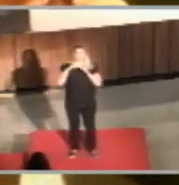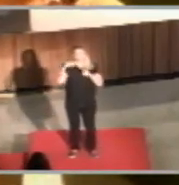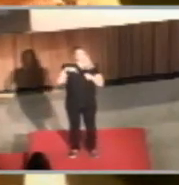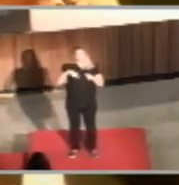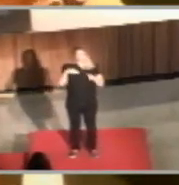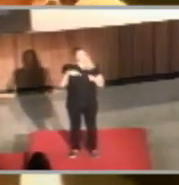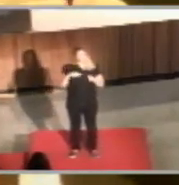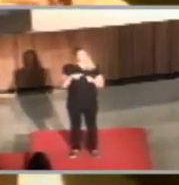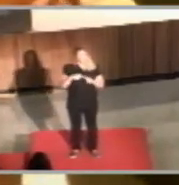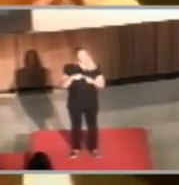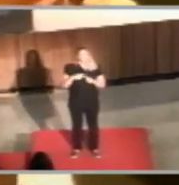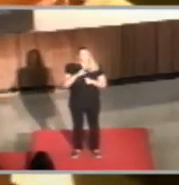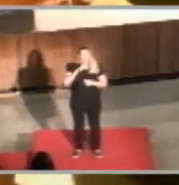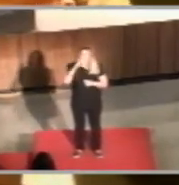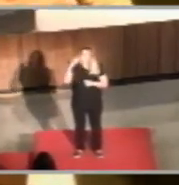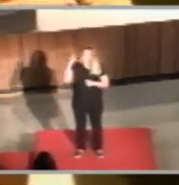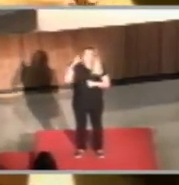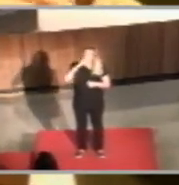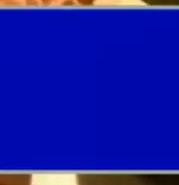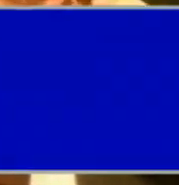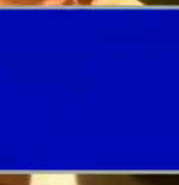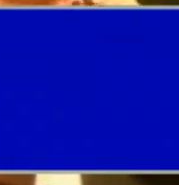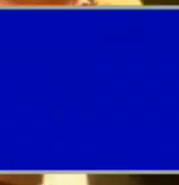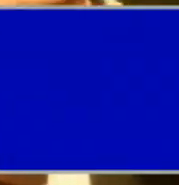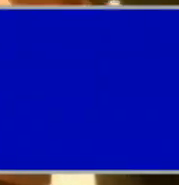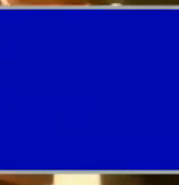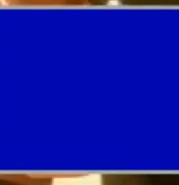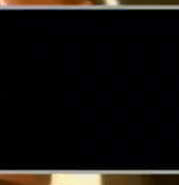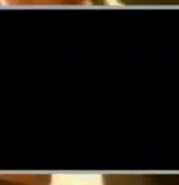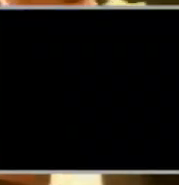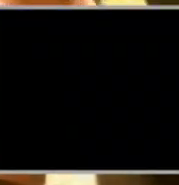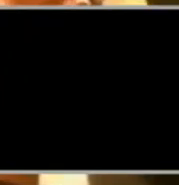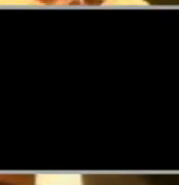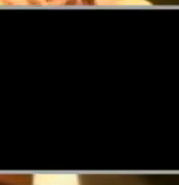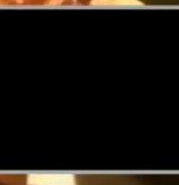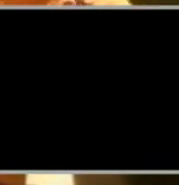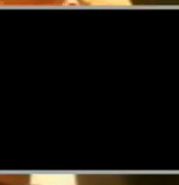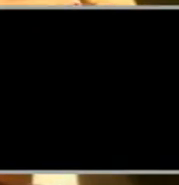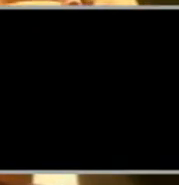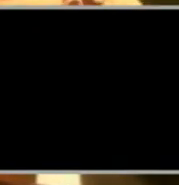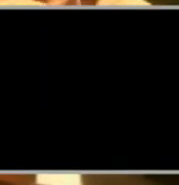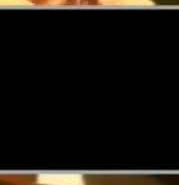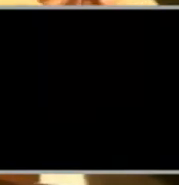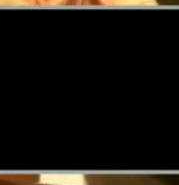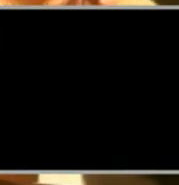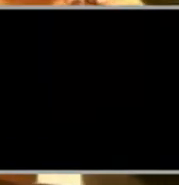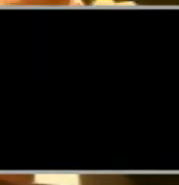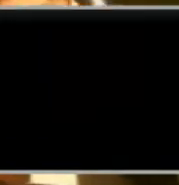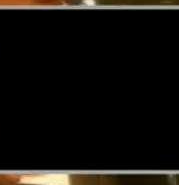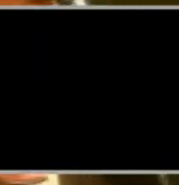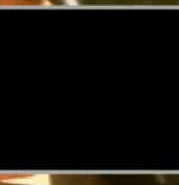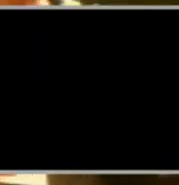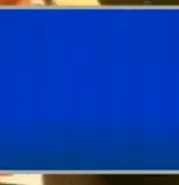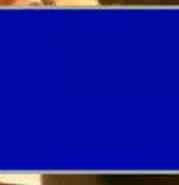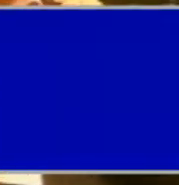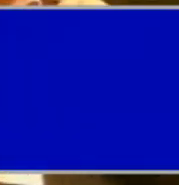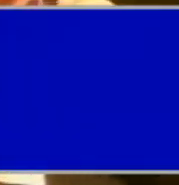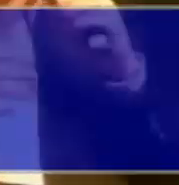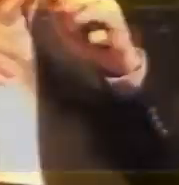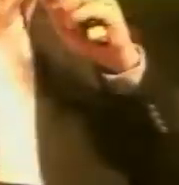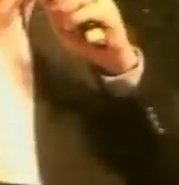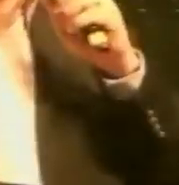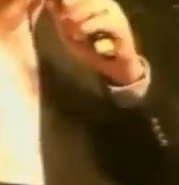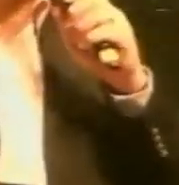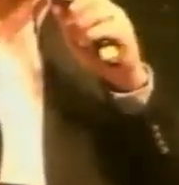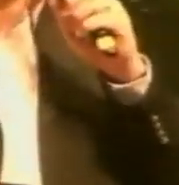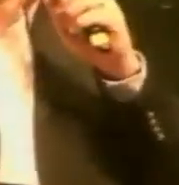que o Teu nome continue, Senhor, em nossos lábios. Que o nosso coração continue submisso a Ti, Senhor. E